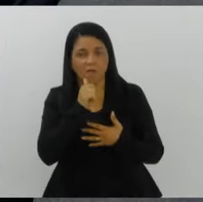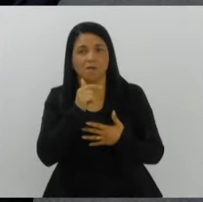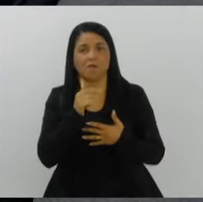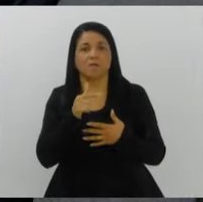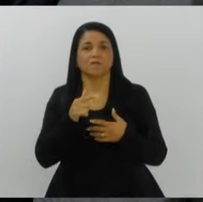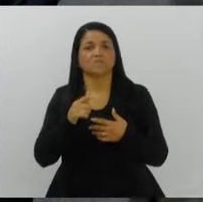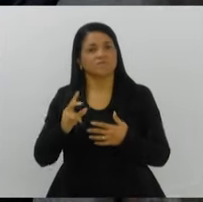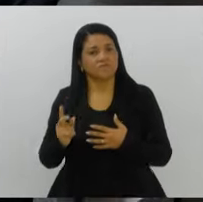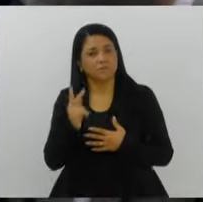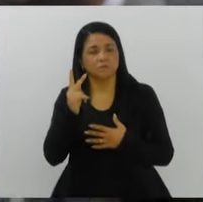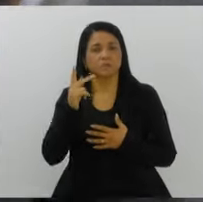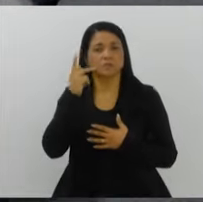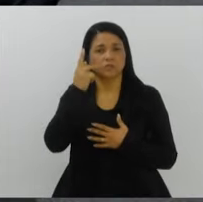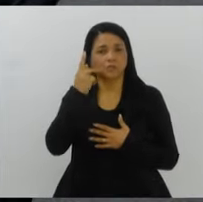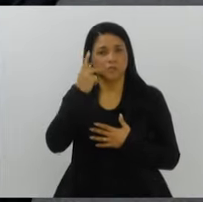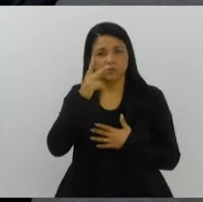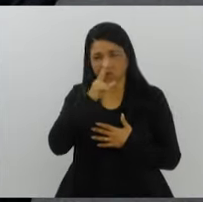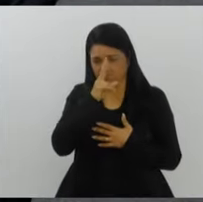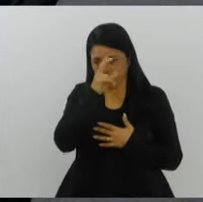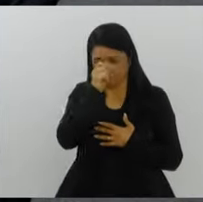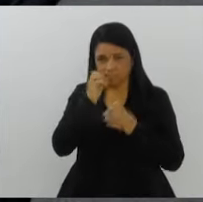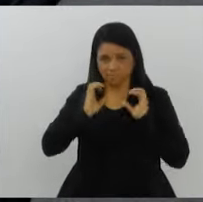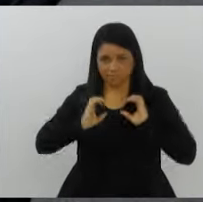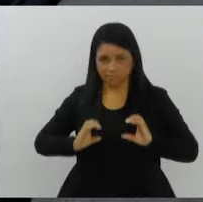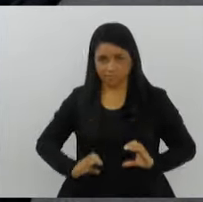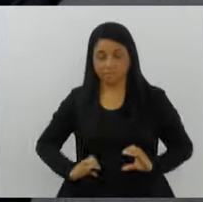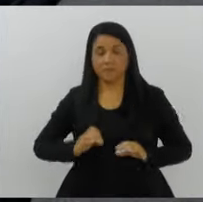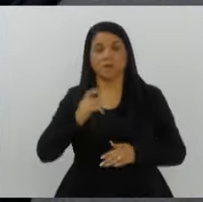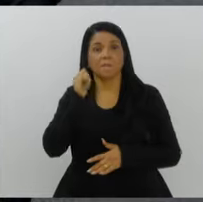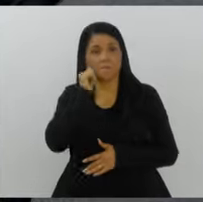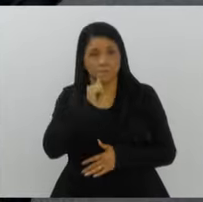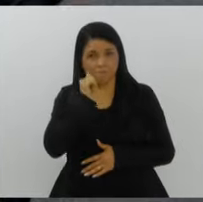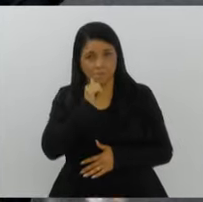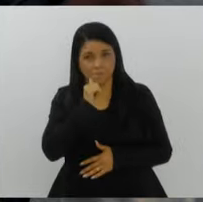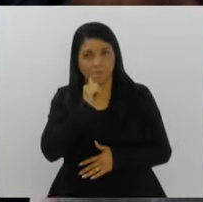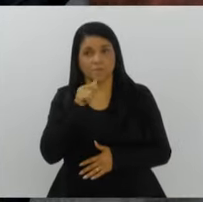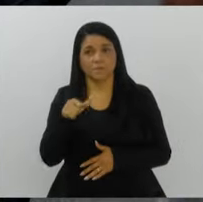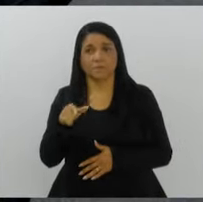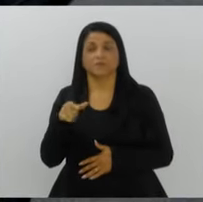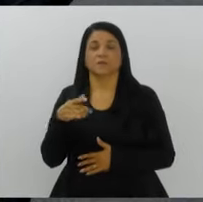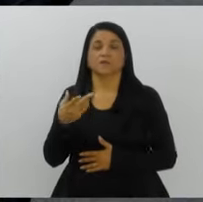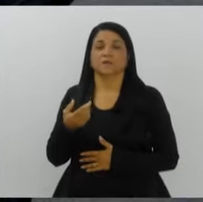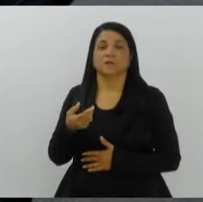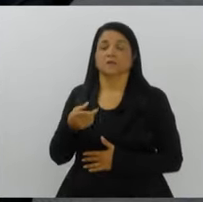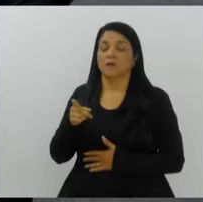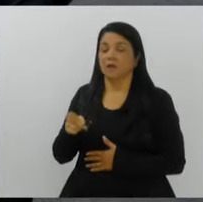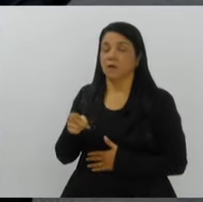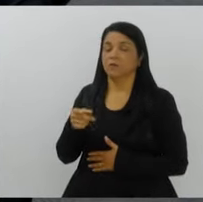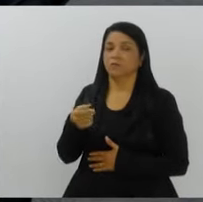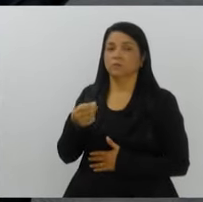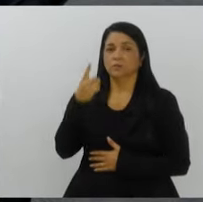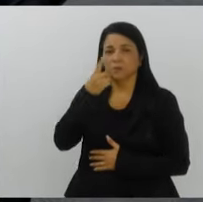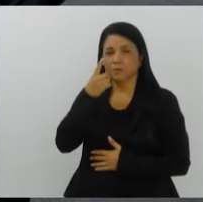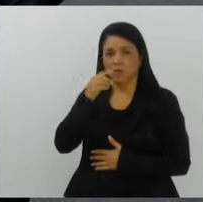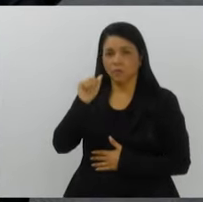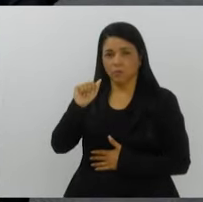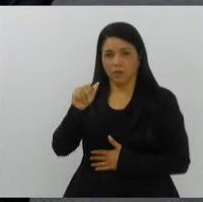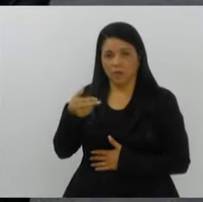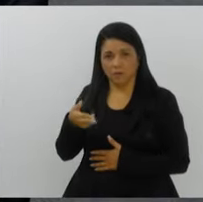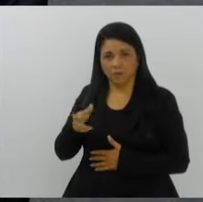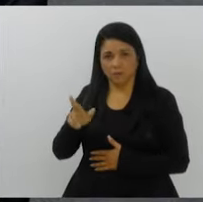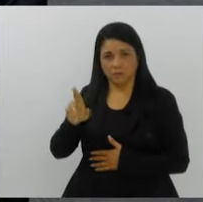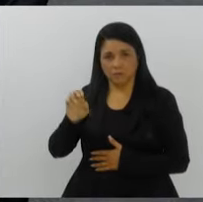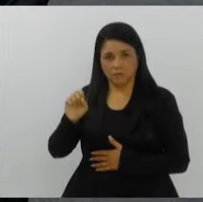políticas públicas de fortalecimento da cidadania feminina. Então, externar o doutor Serginho e também o deputado Anderson de